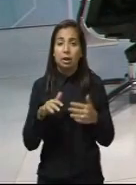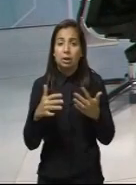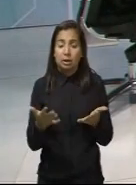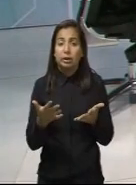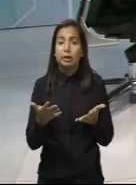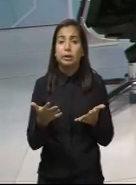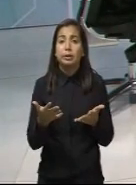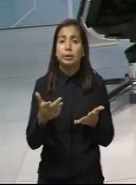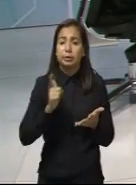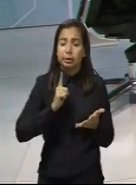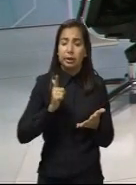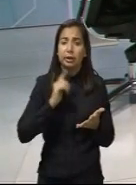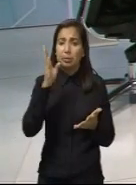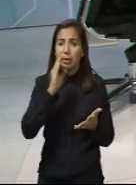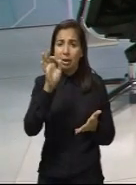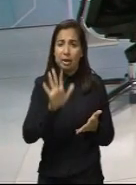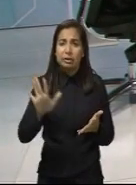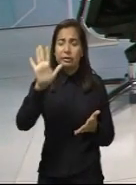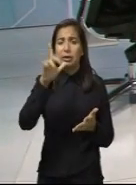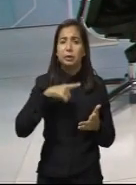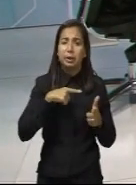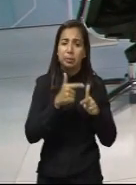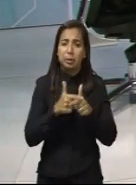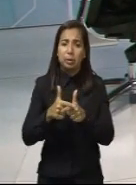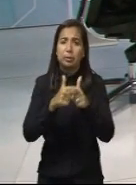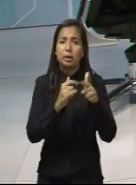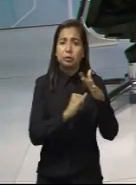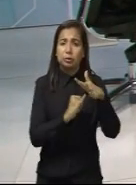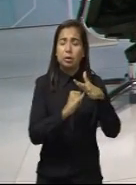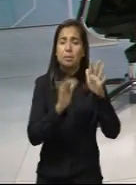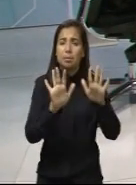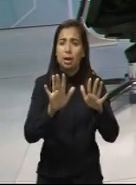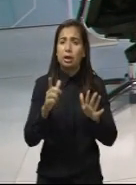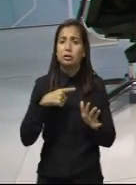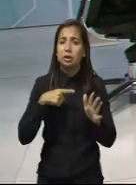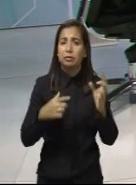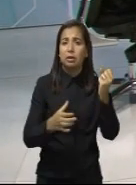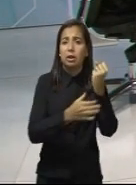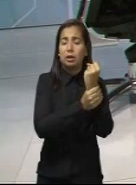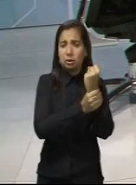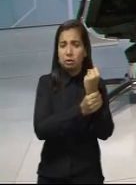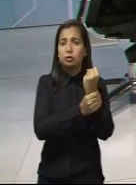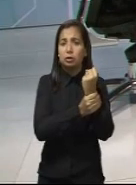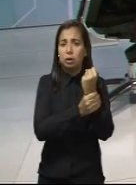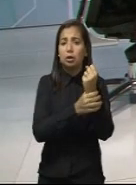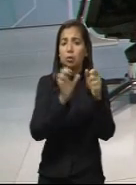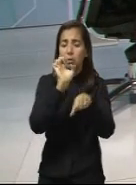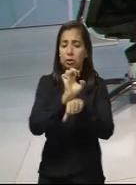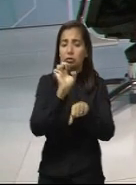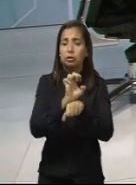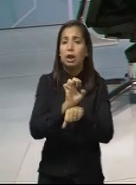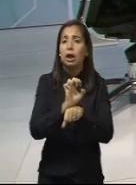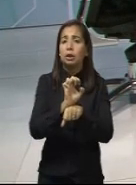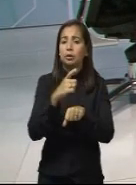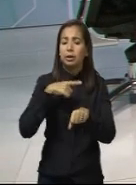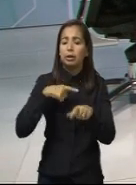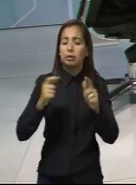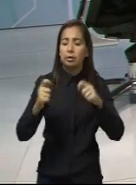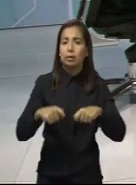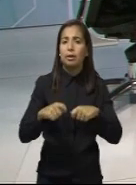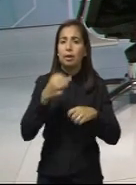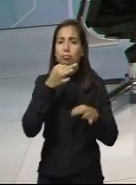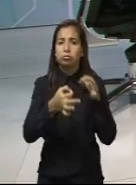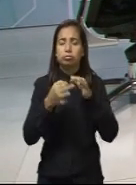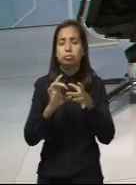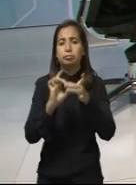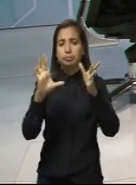anos, com toda a precariedade, essas instituições conseguiram garantir esse Estado democrático de Tem muita direito, gente que Estado não de gosta direito. não, né,